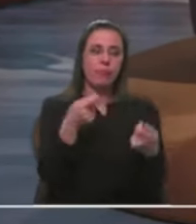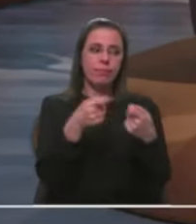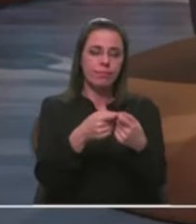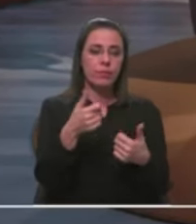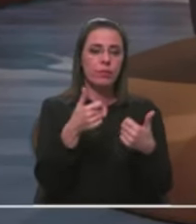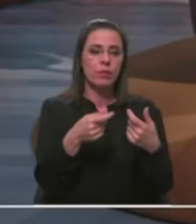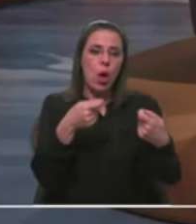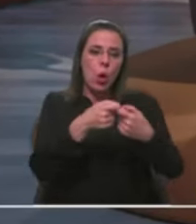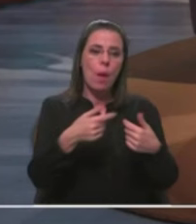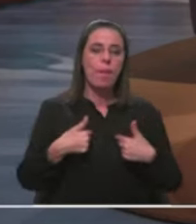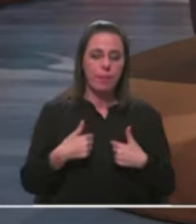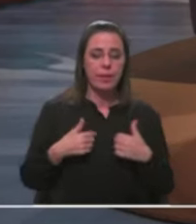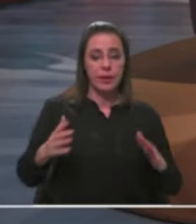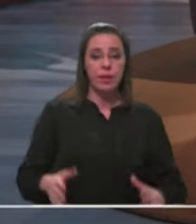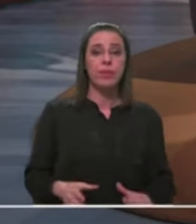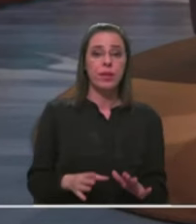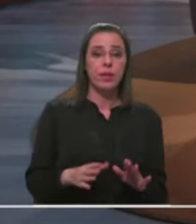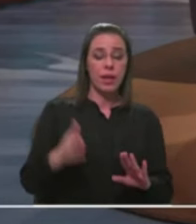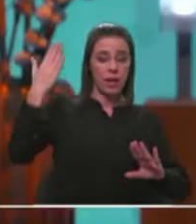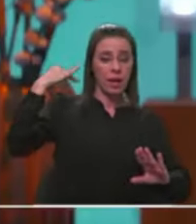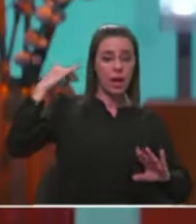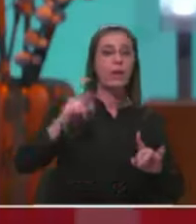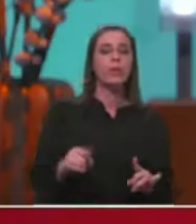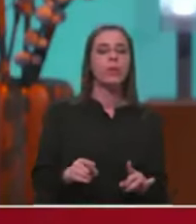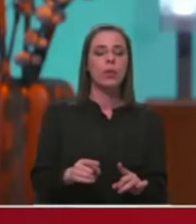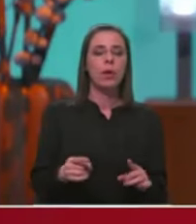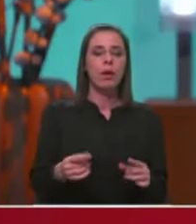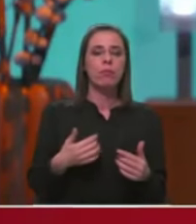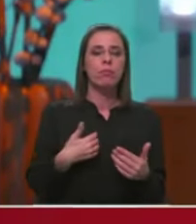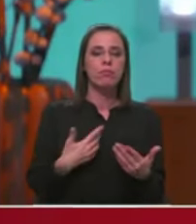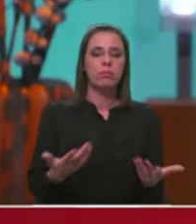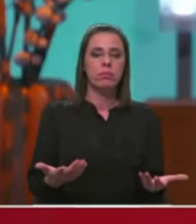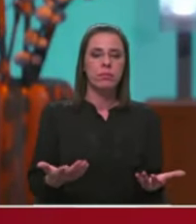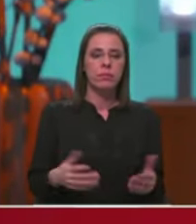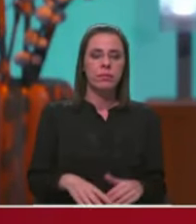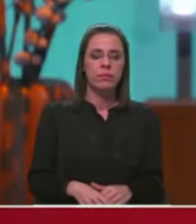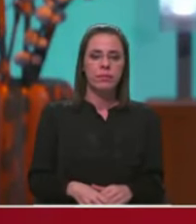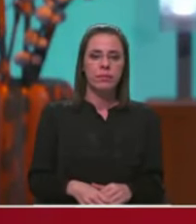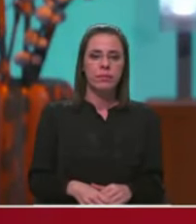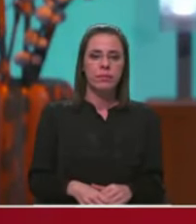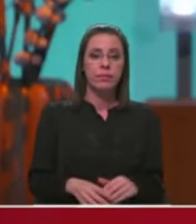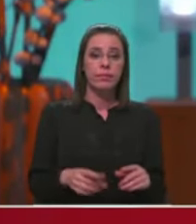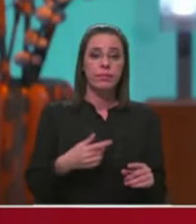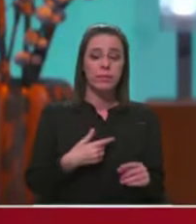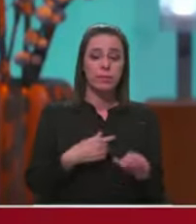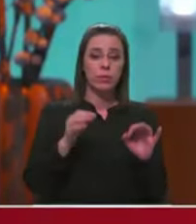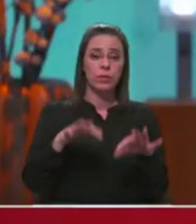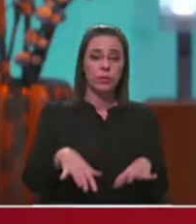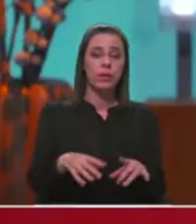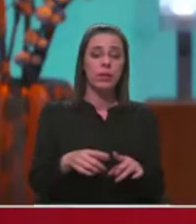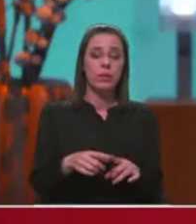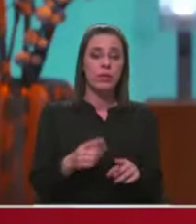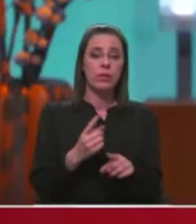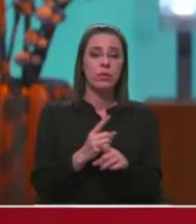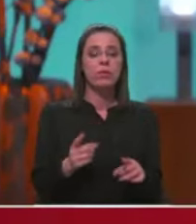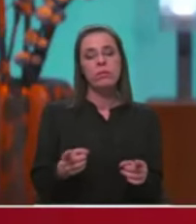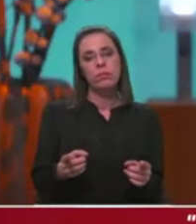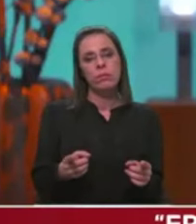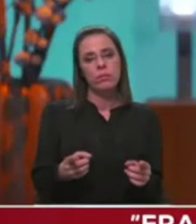compatíveis comigo na altura. Eu acabo a minha passagem pela Quinta